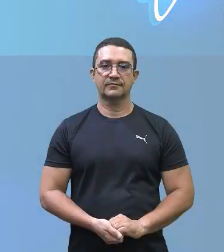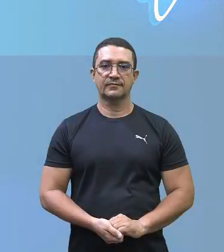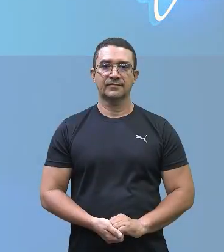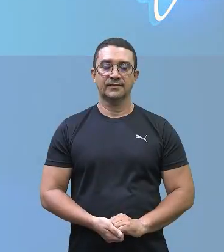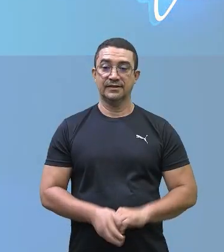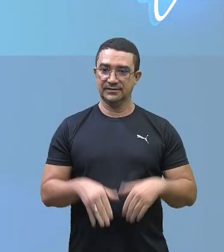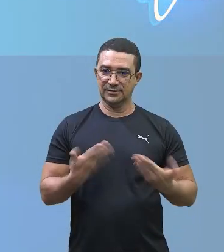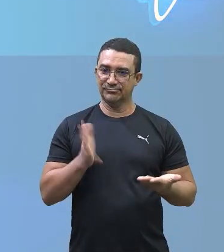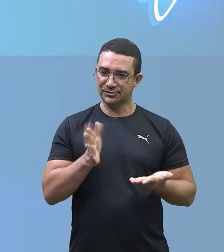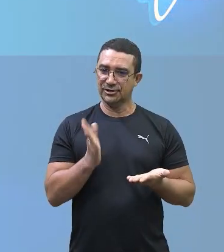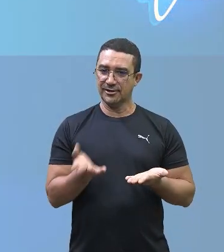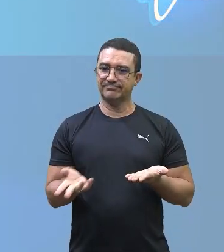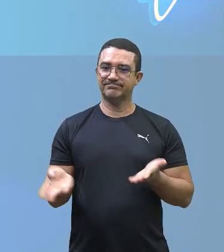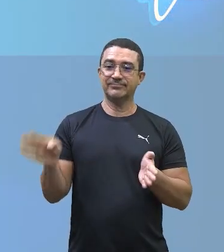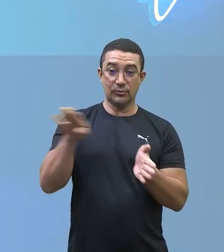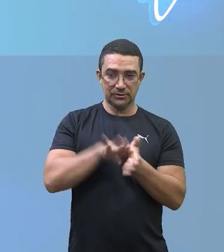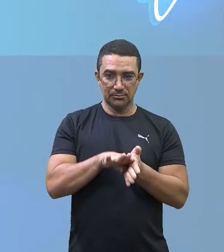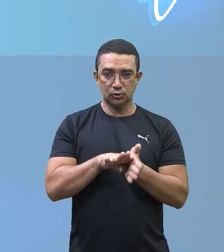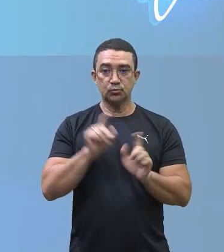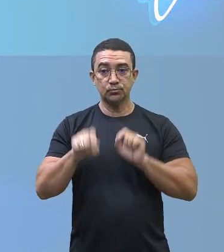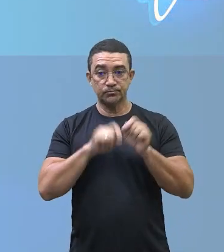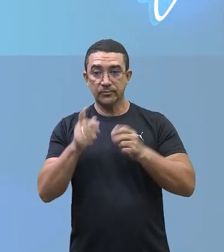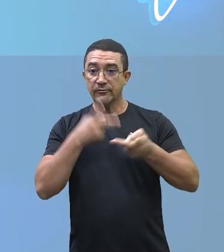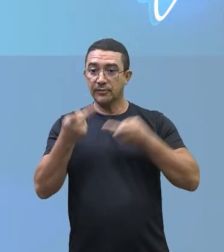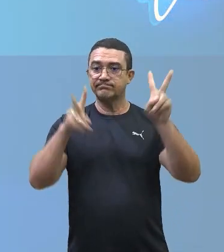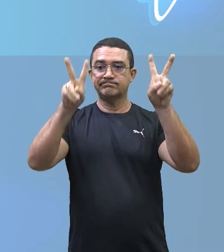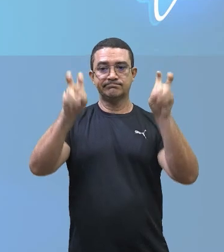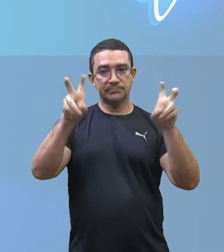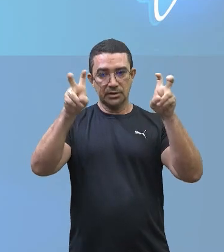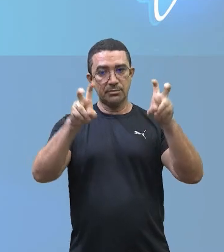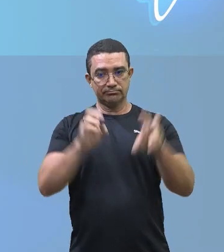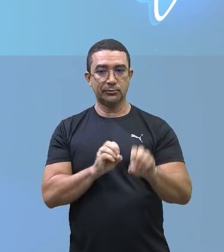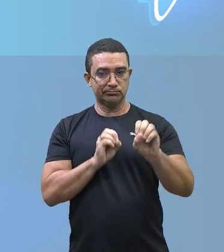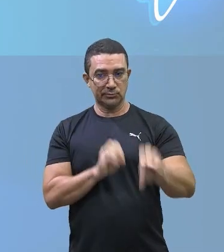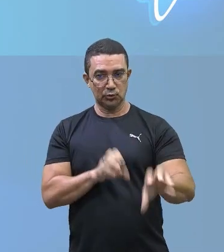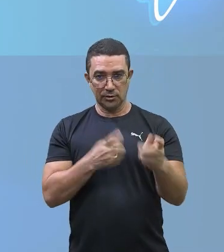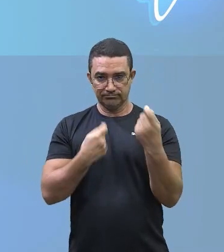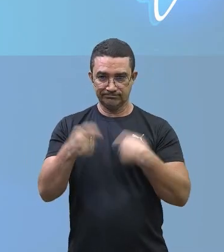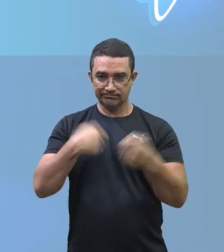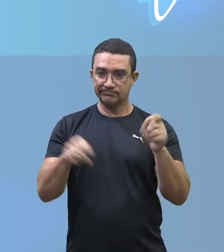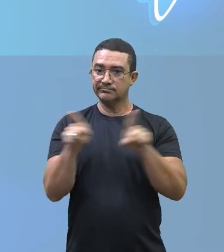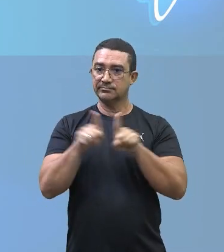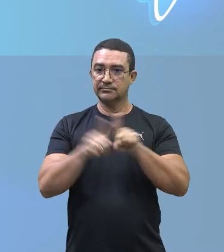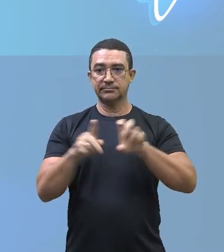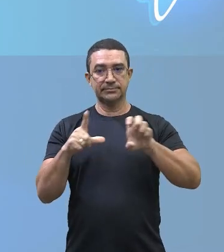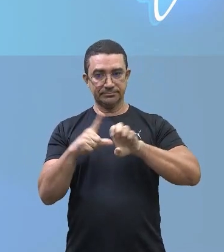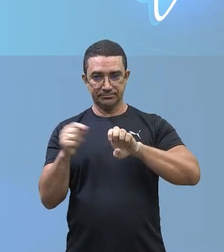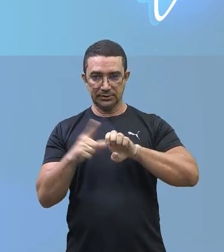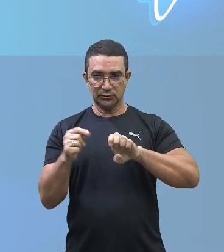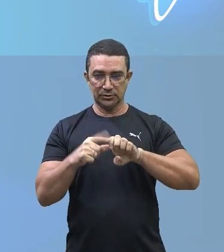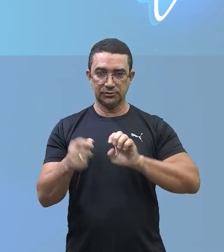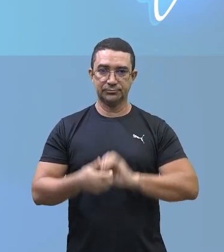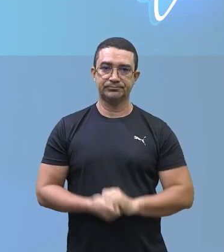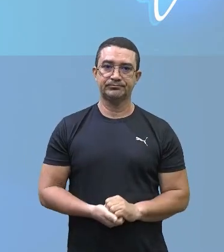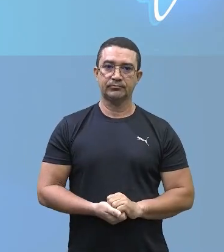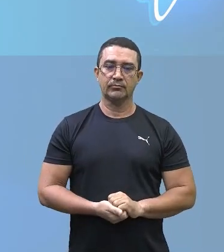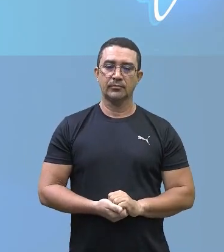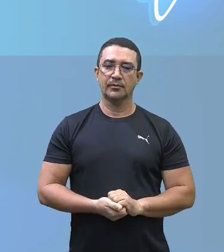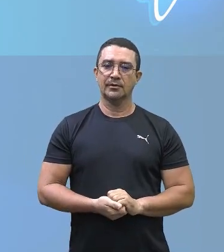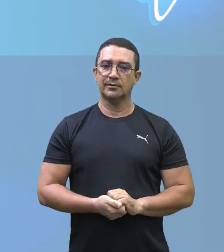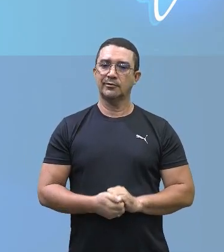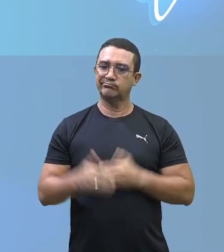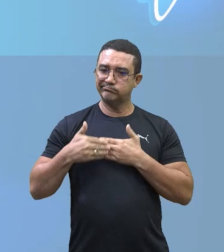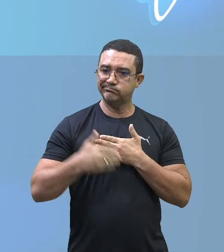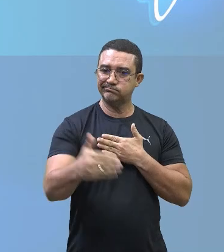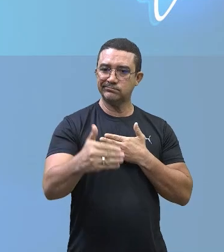Muito bem, estamos aqui então para falar sobre educação financeira e empreendedorismo. Então a gente vai conseguir aqui ao longo